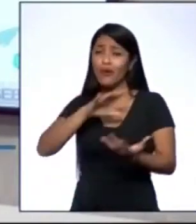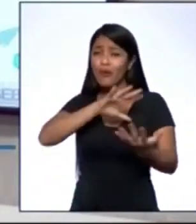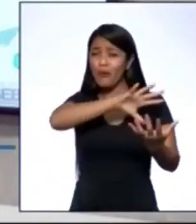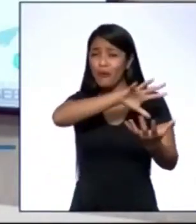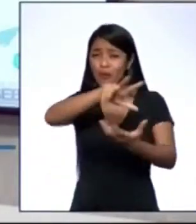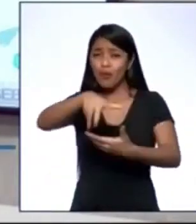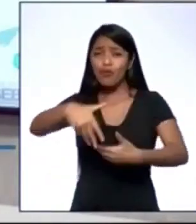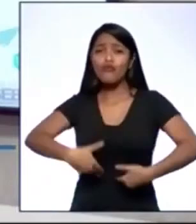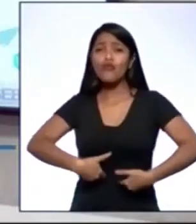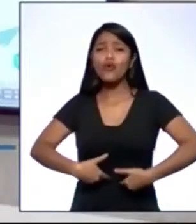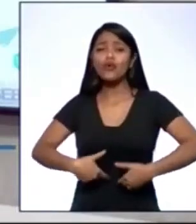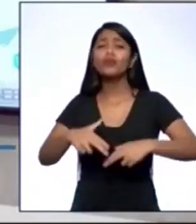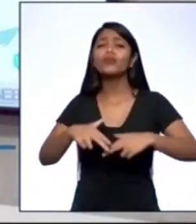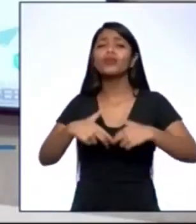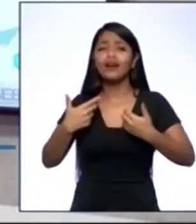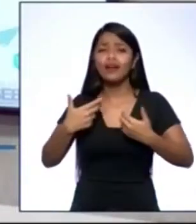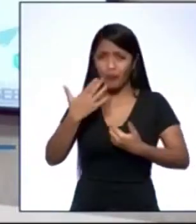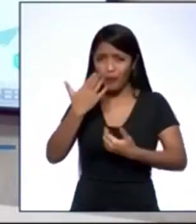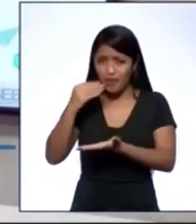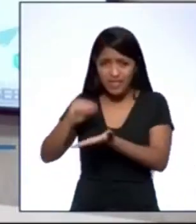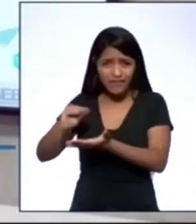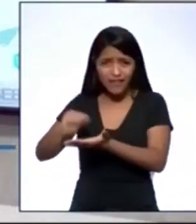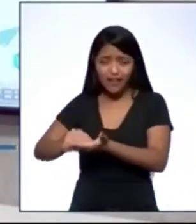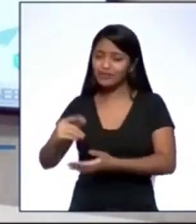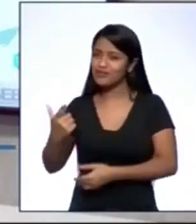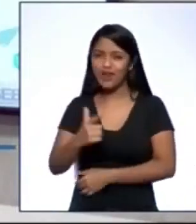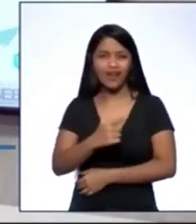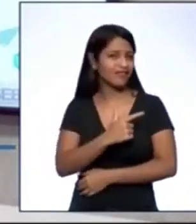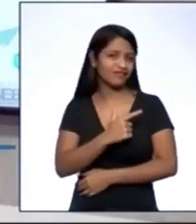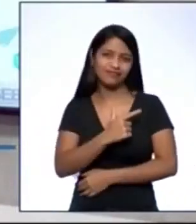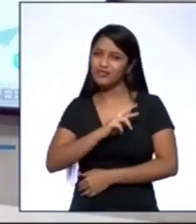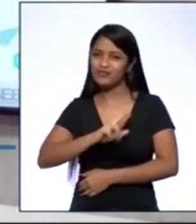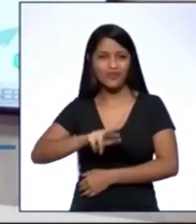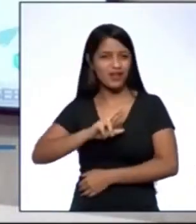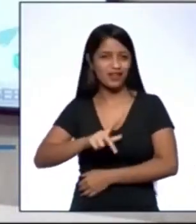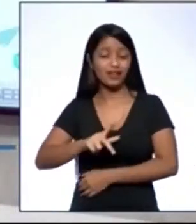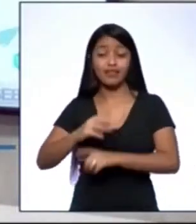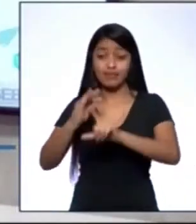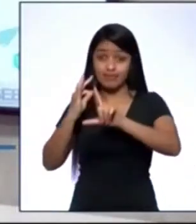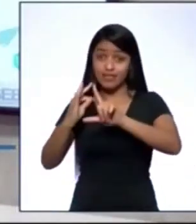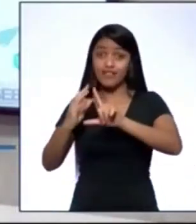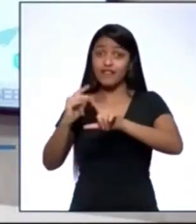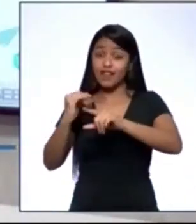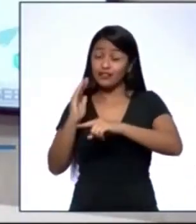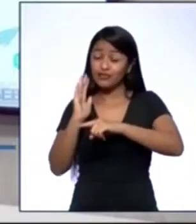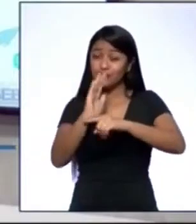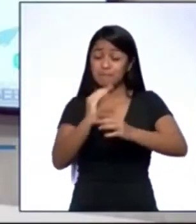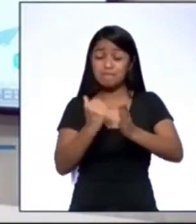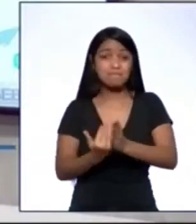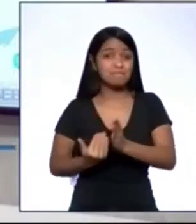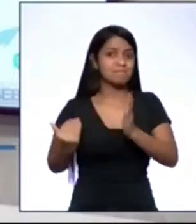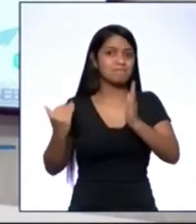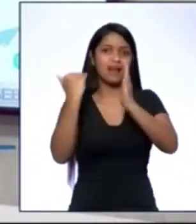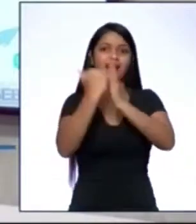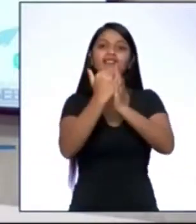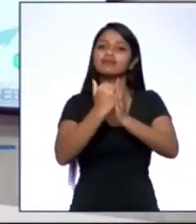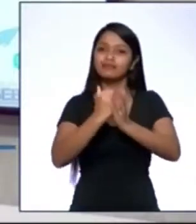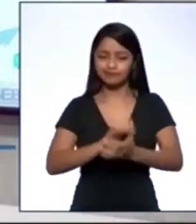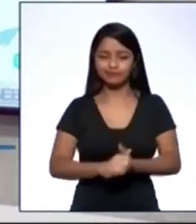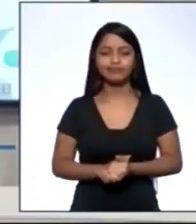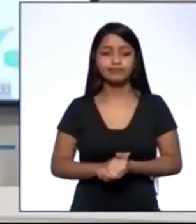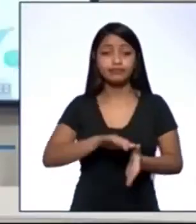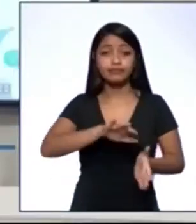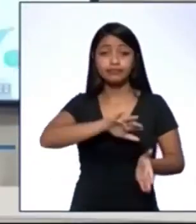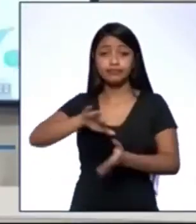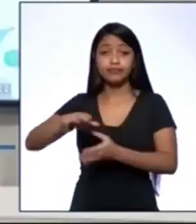não será ainda mais graças aos organismos transgênicos. Vamos lá. Outro ponto positivo, companheiro,